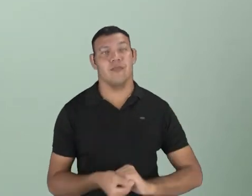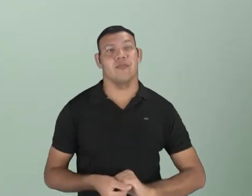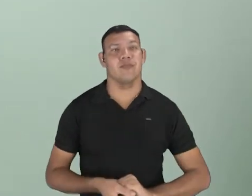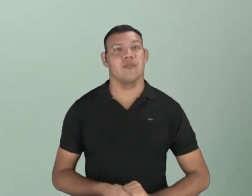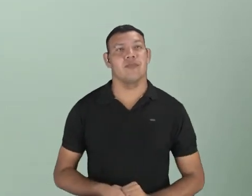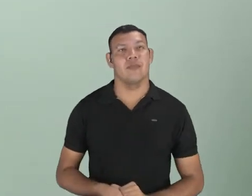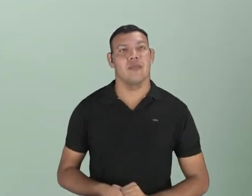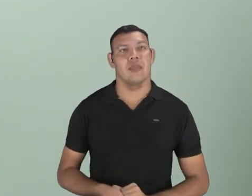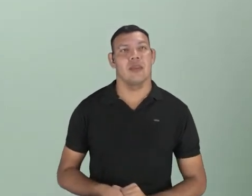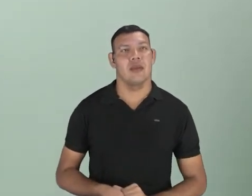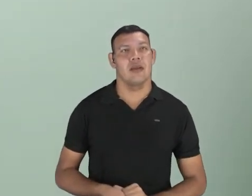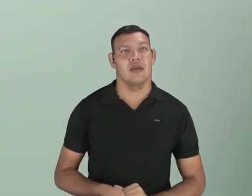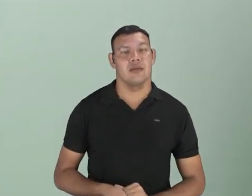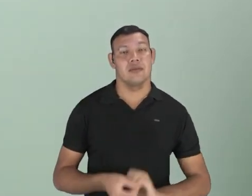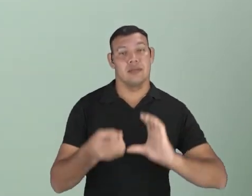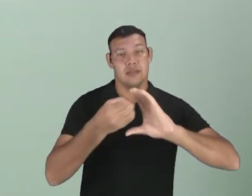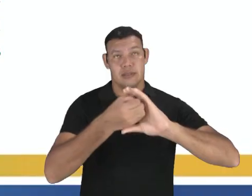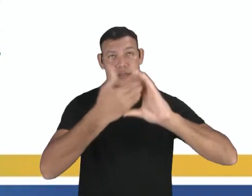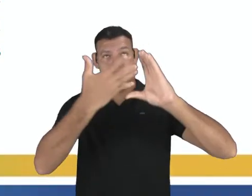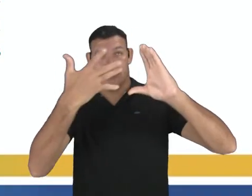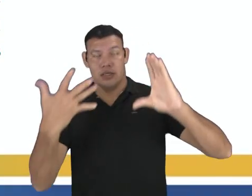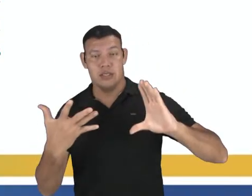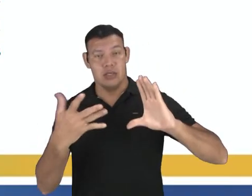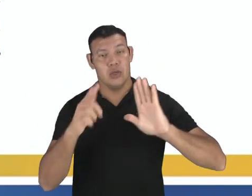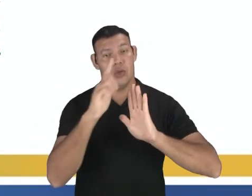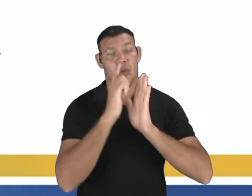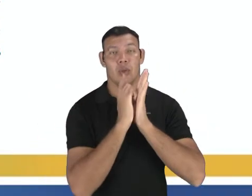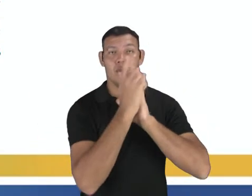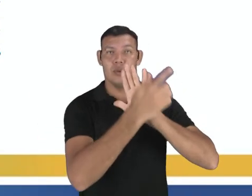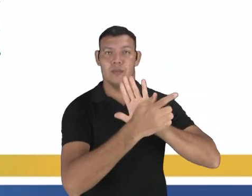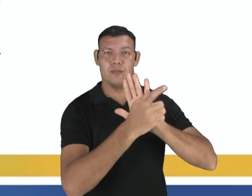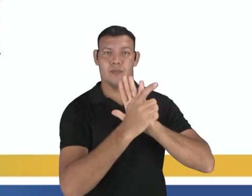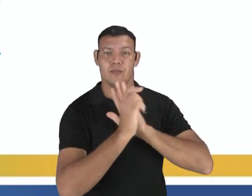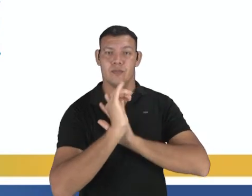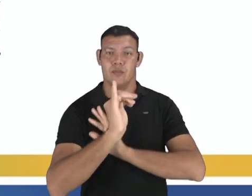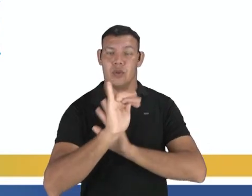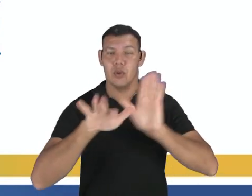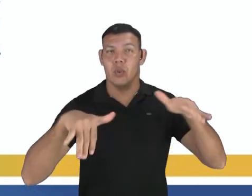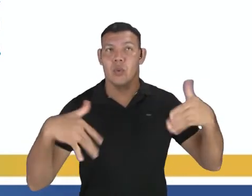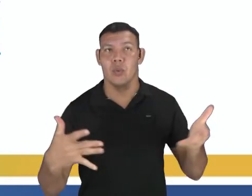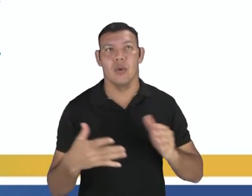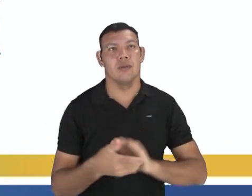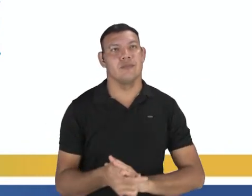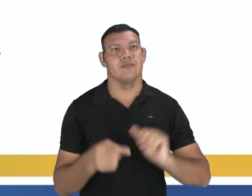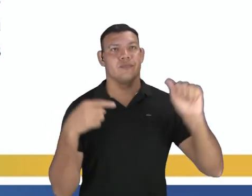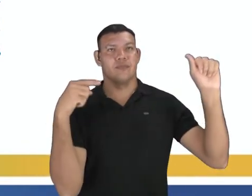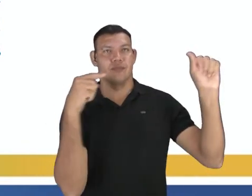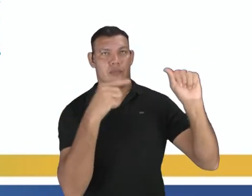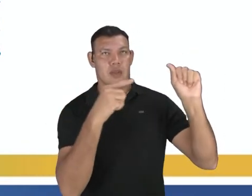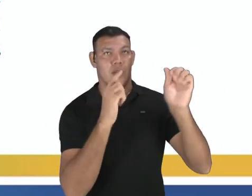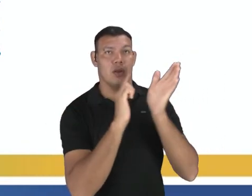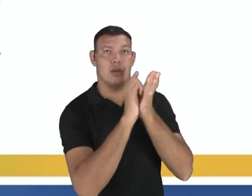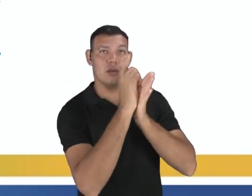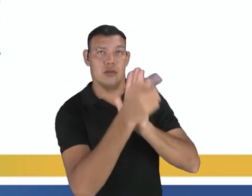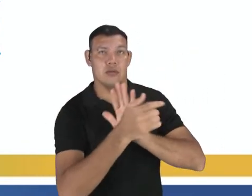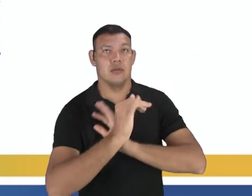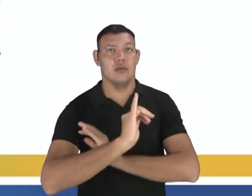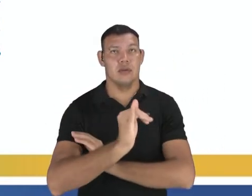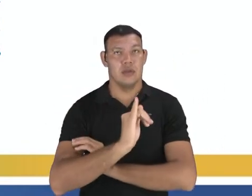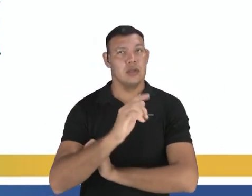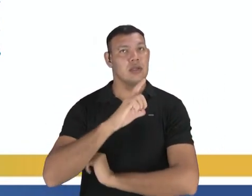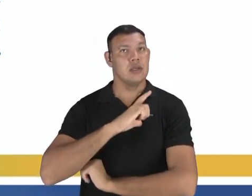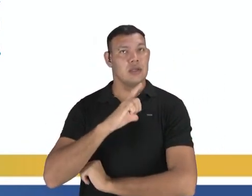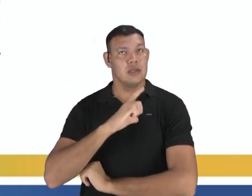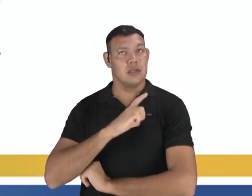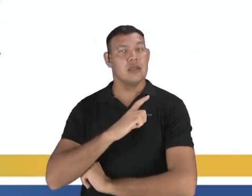Próxima. São características do gênero narrativo. O gênero narrativo há sempre um ou que